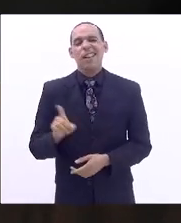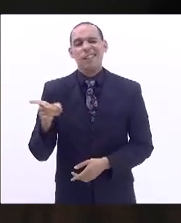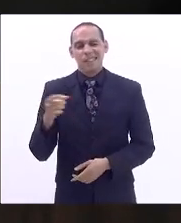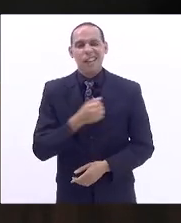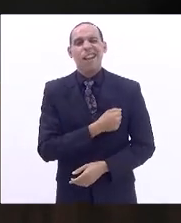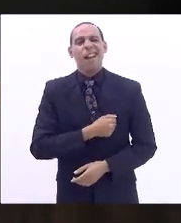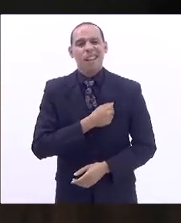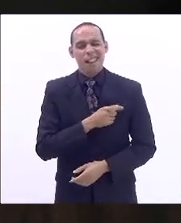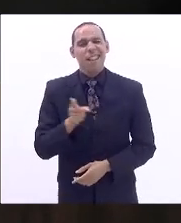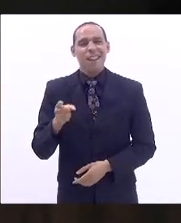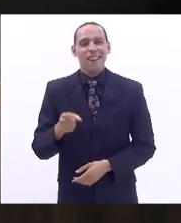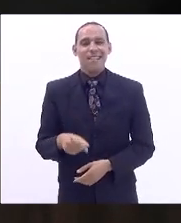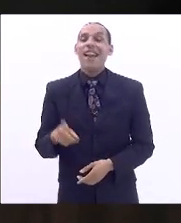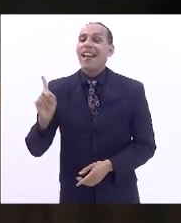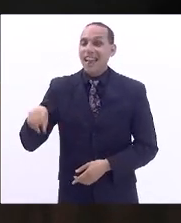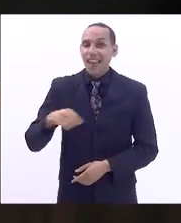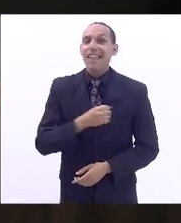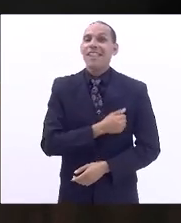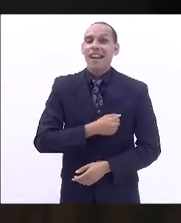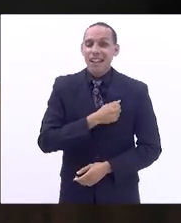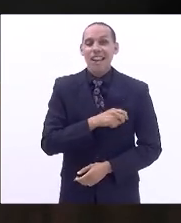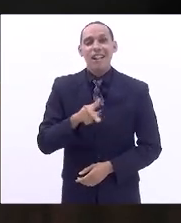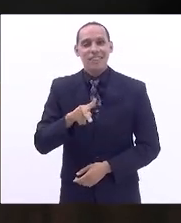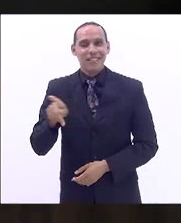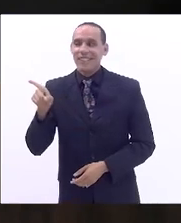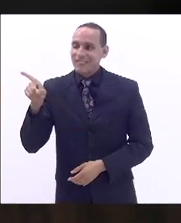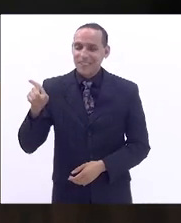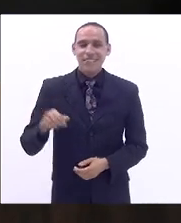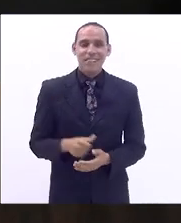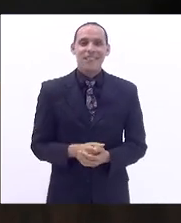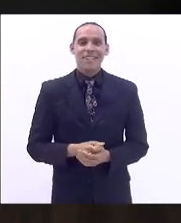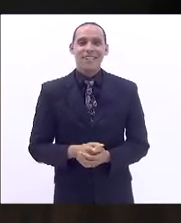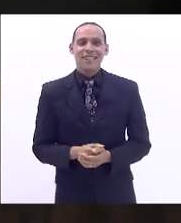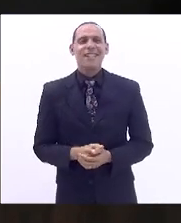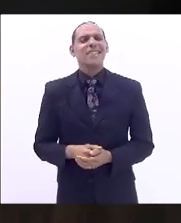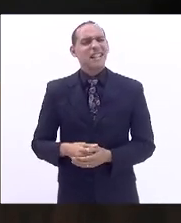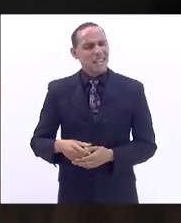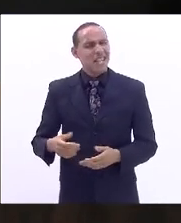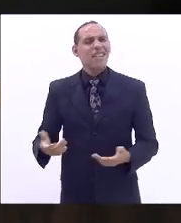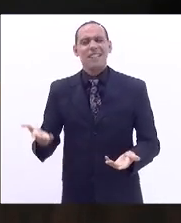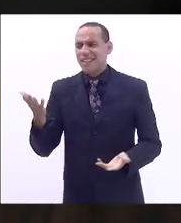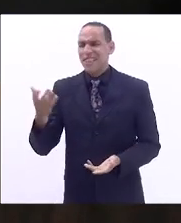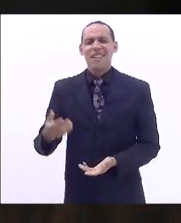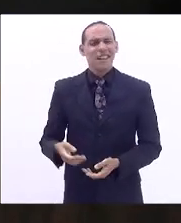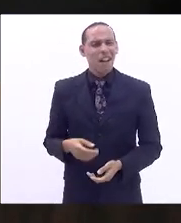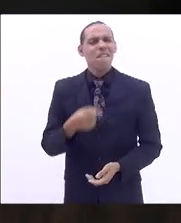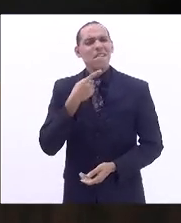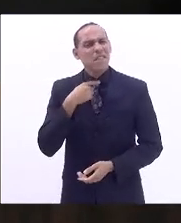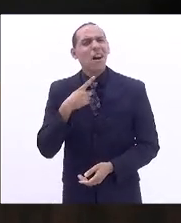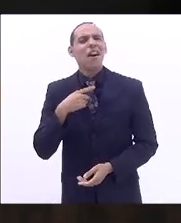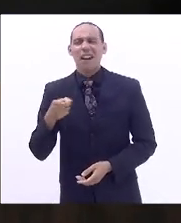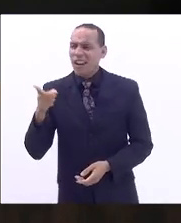saudades né e dispensam Presidente